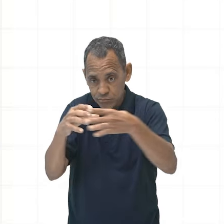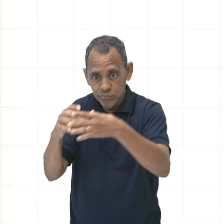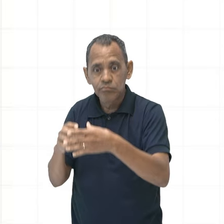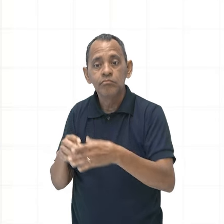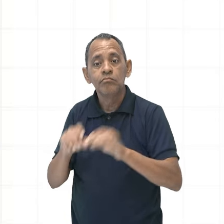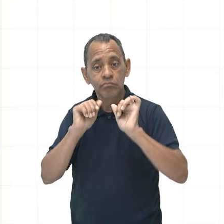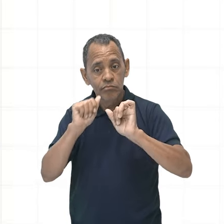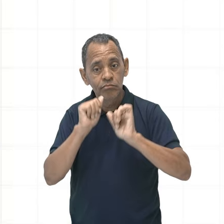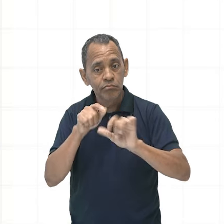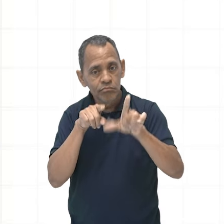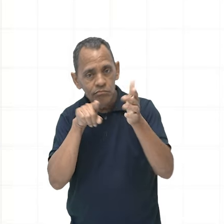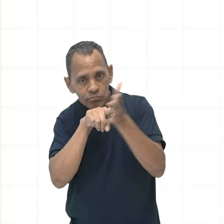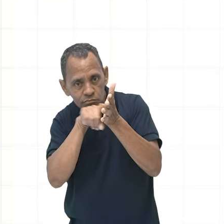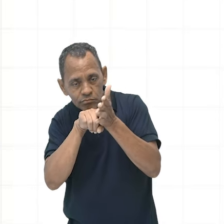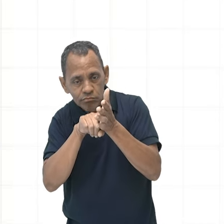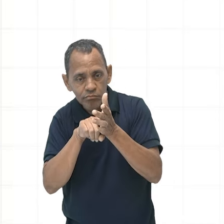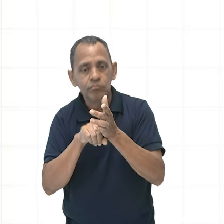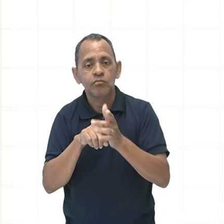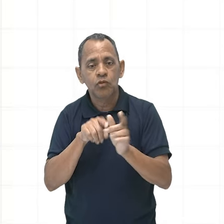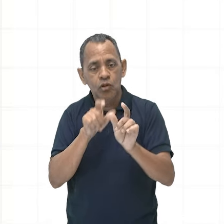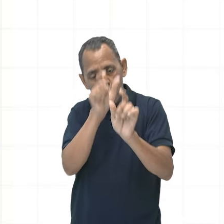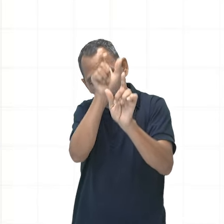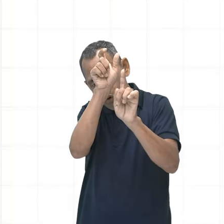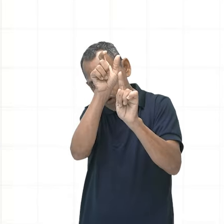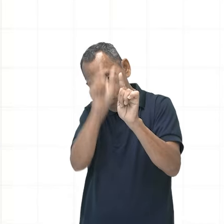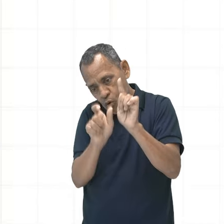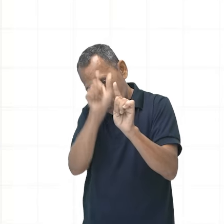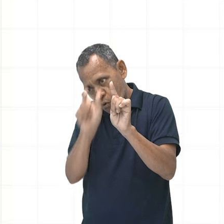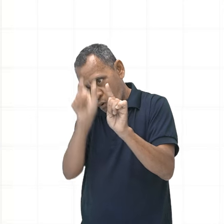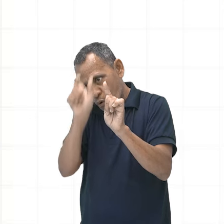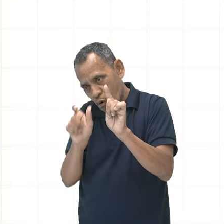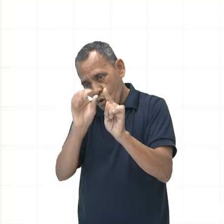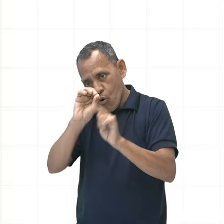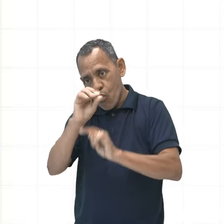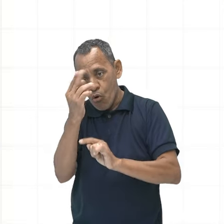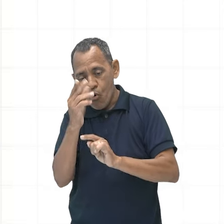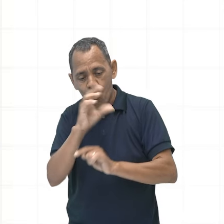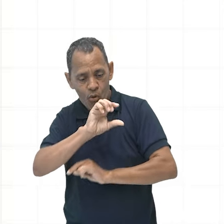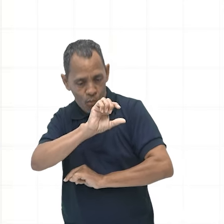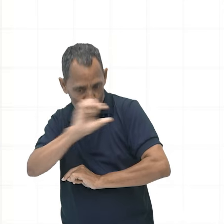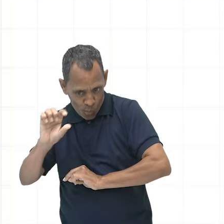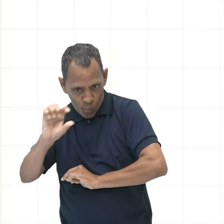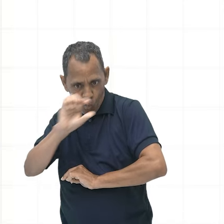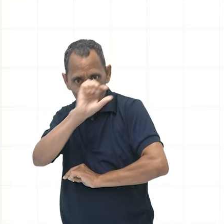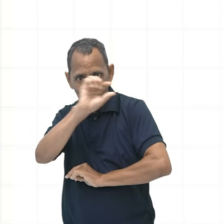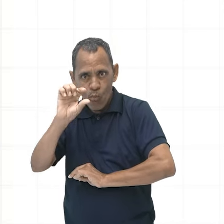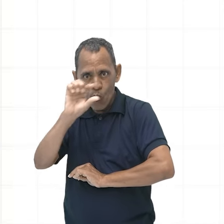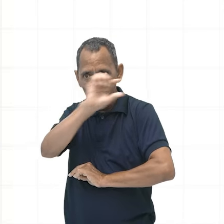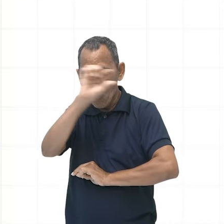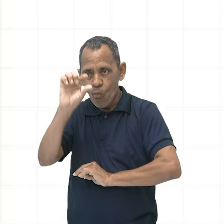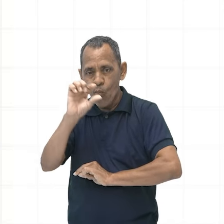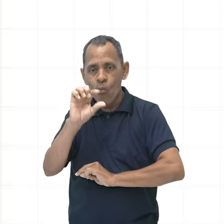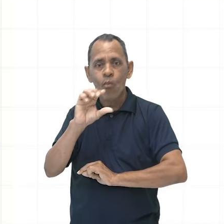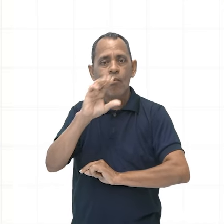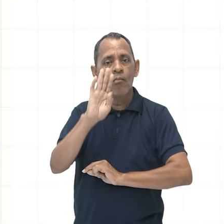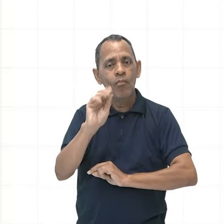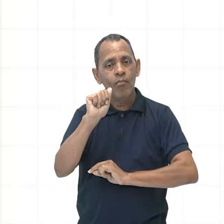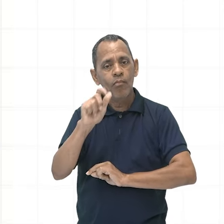colunas, né? Ou de barras, que seriam essas colunas aí deitadas, né? Se a gente quiser comparar